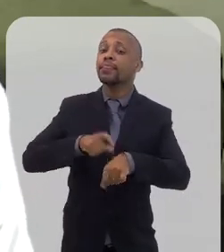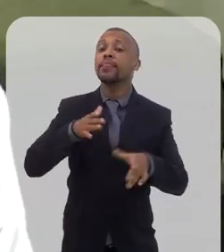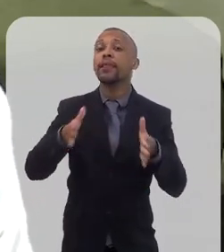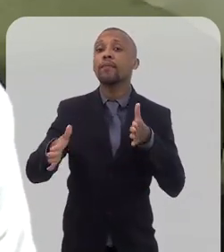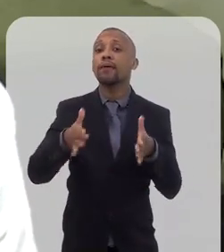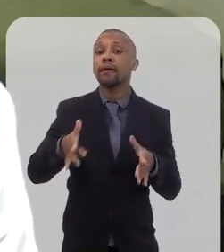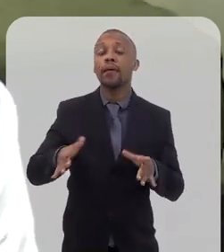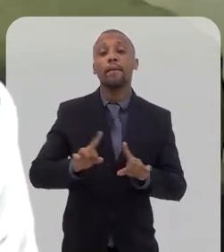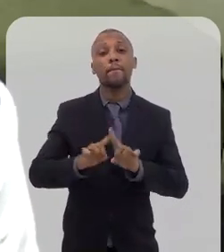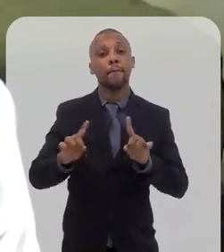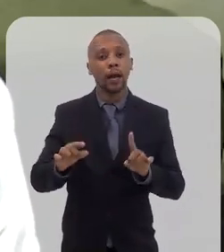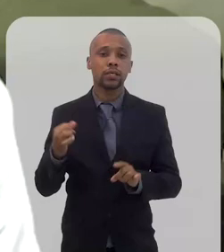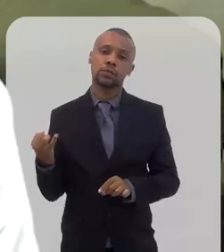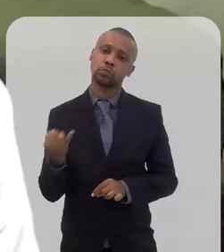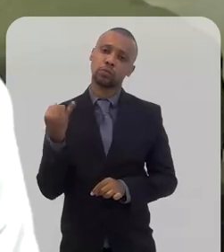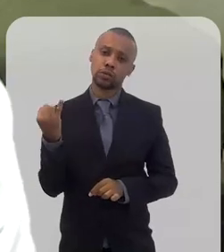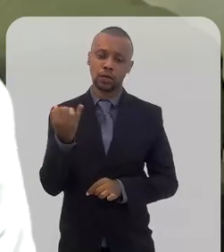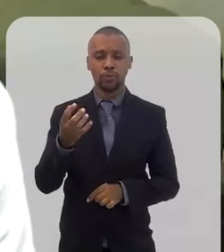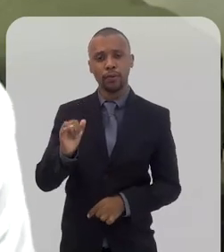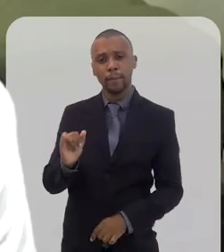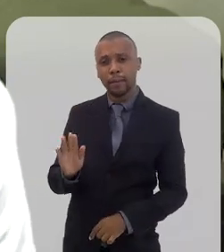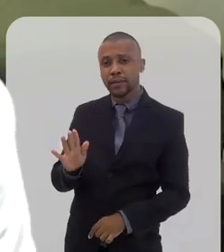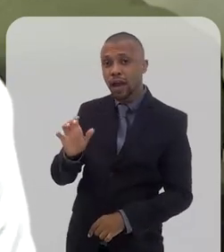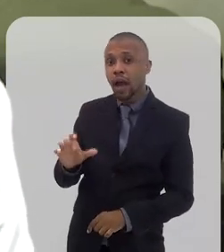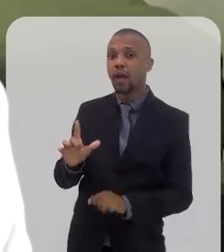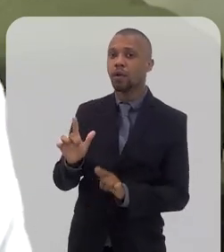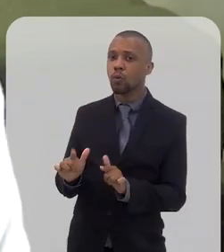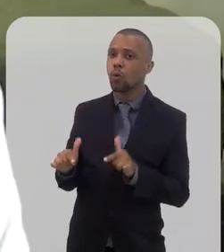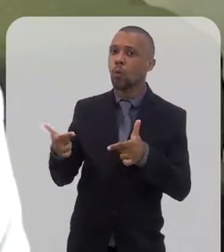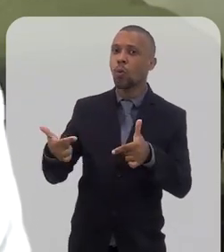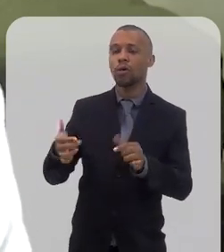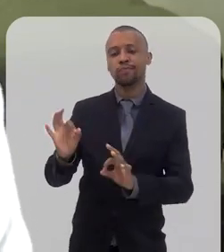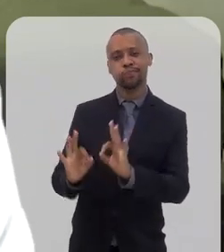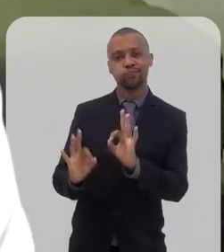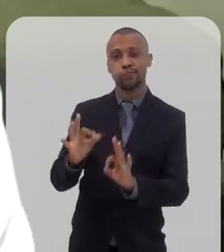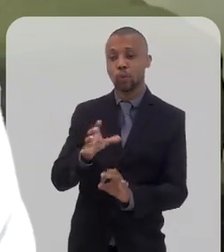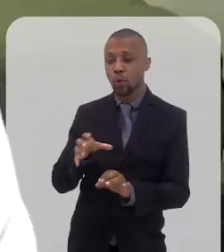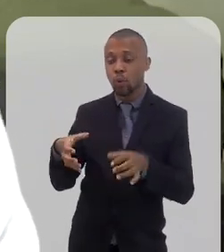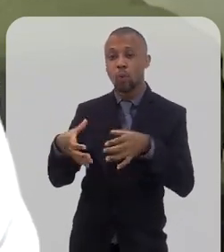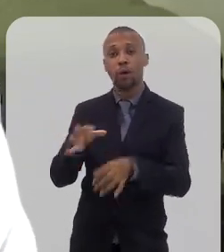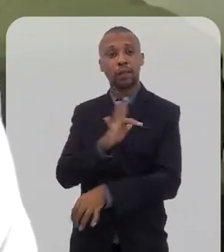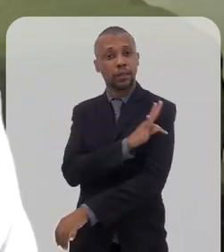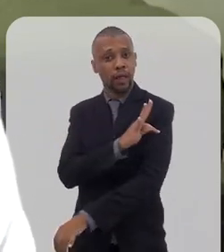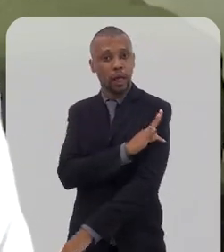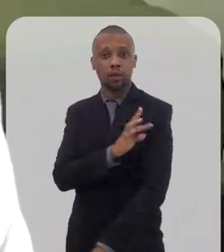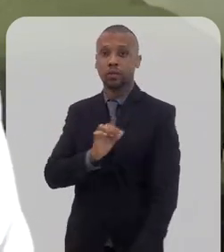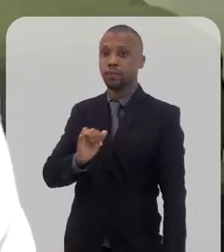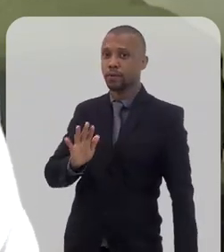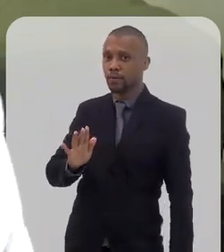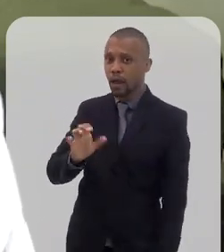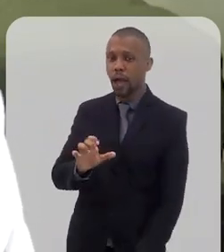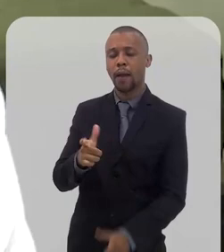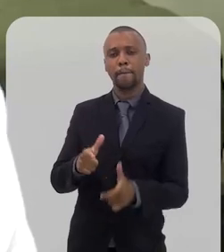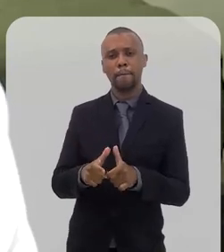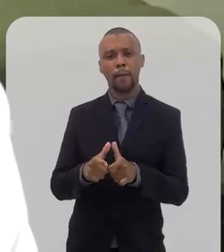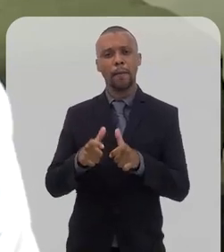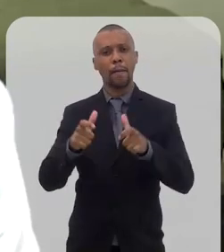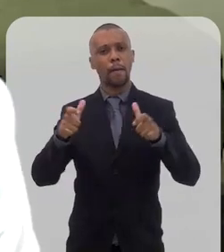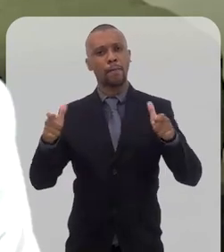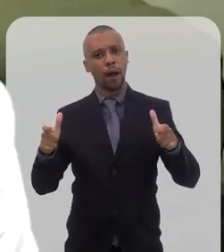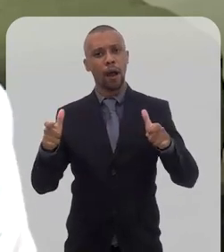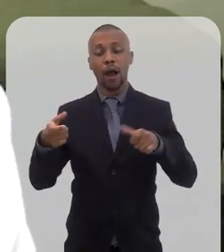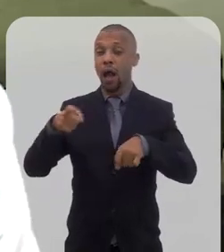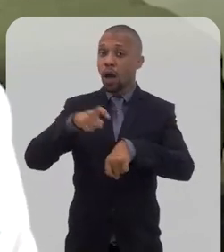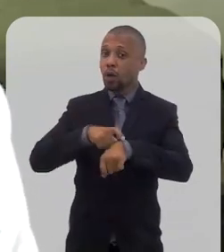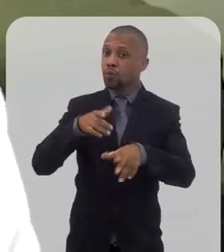porém indispensável para o IBGE realizar essa operação, né? O corpo técnico do IBGE cresce muito